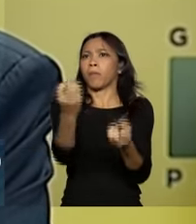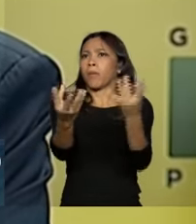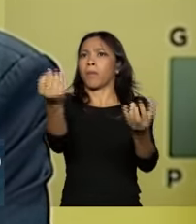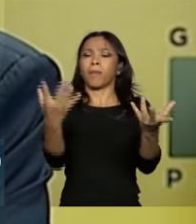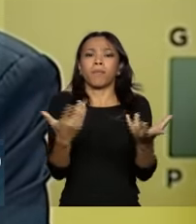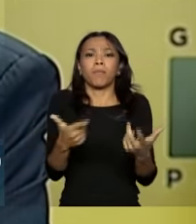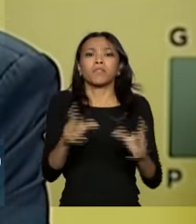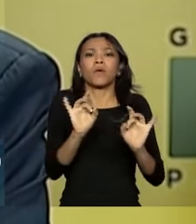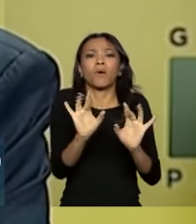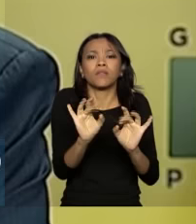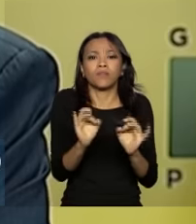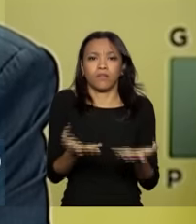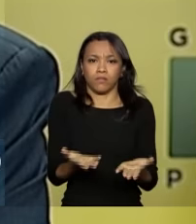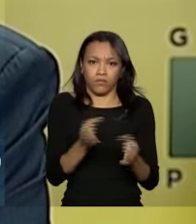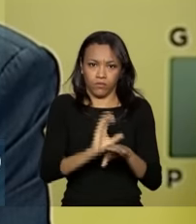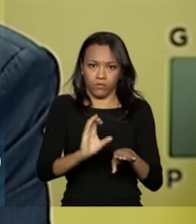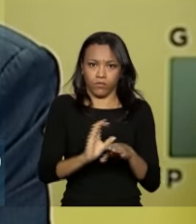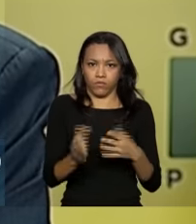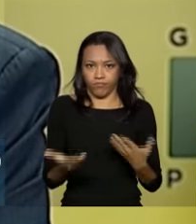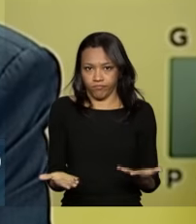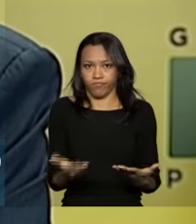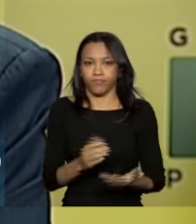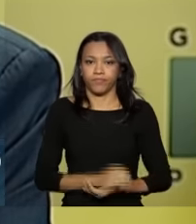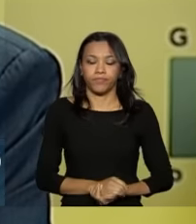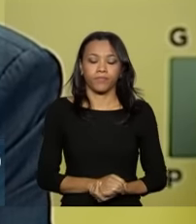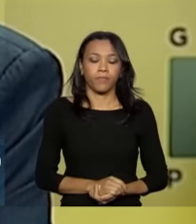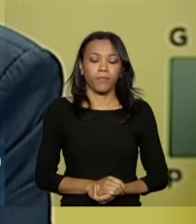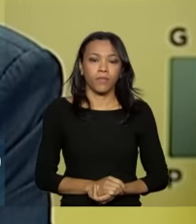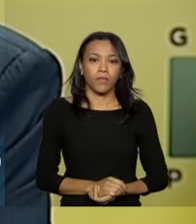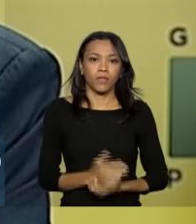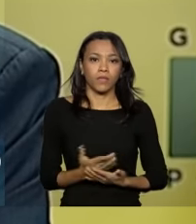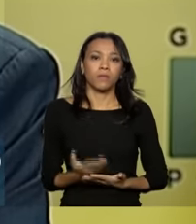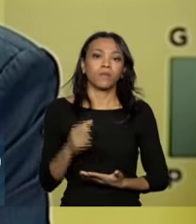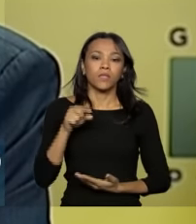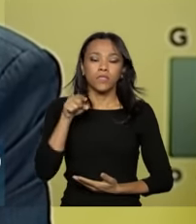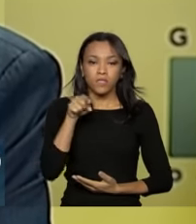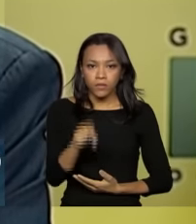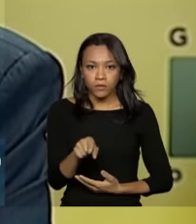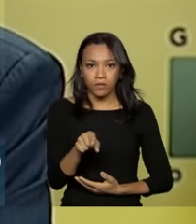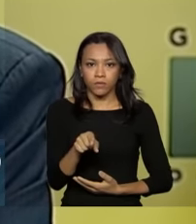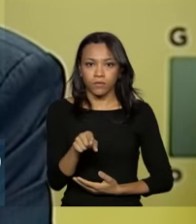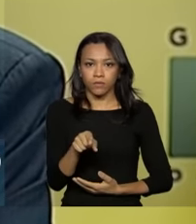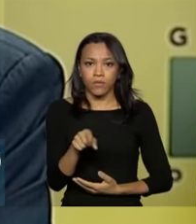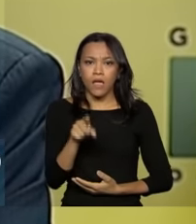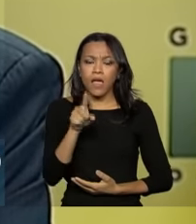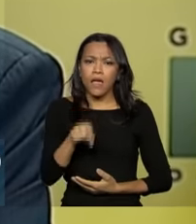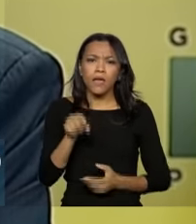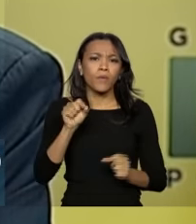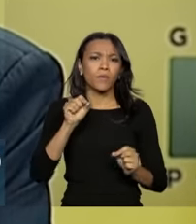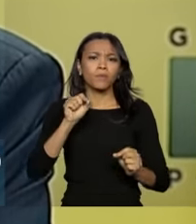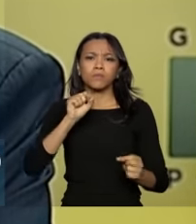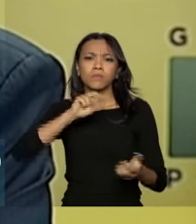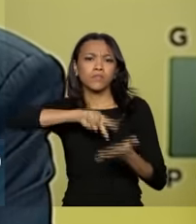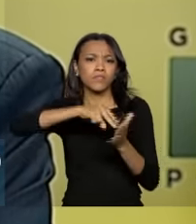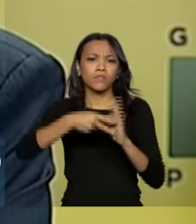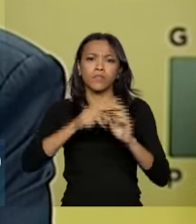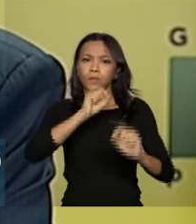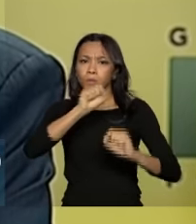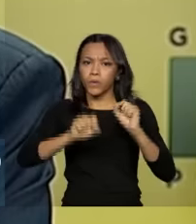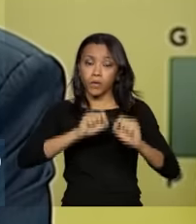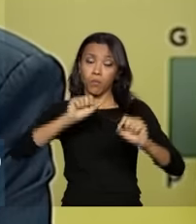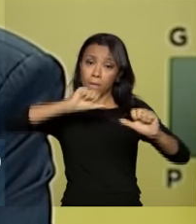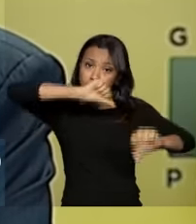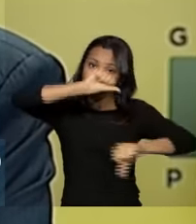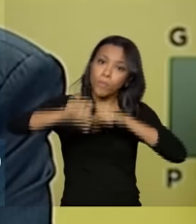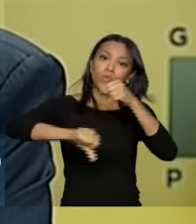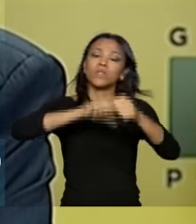Vinícius, por favor. Isso inclui uma mudança também na forma de